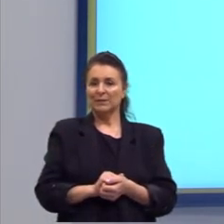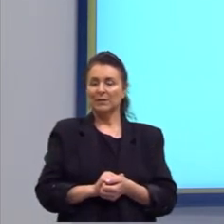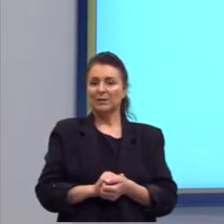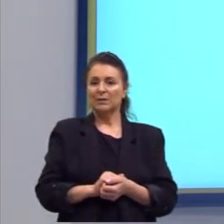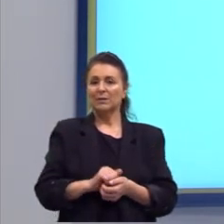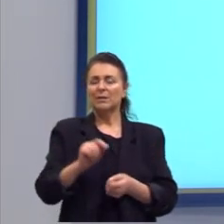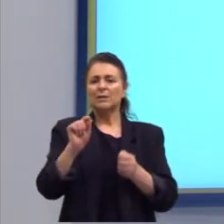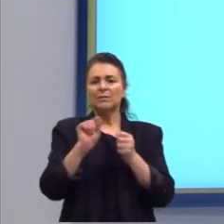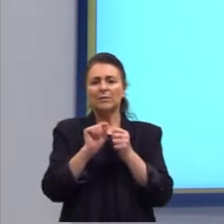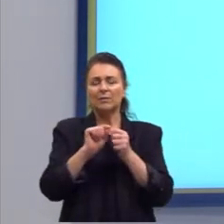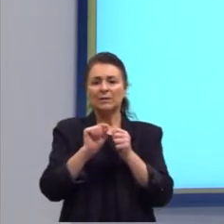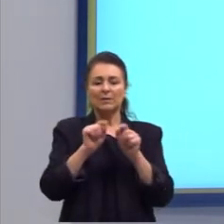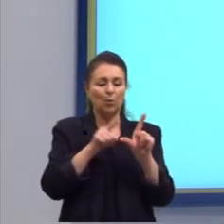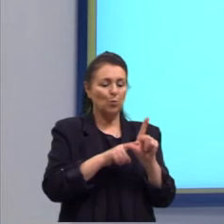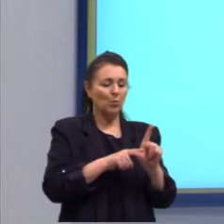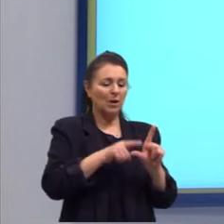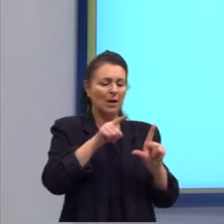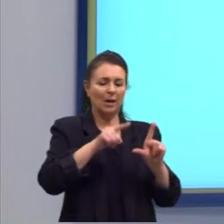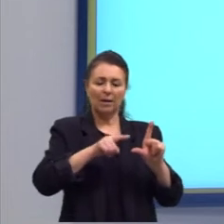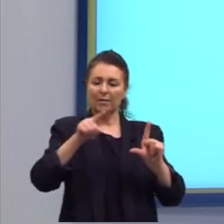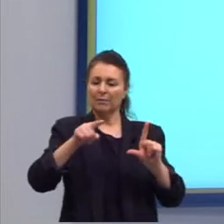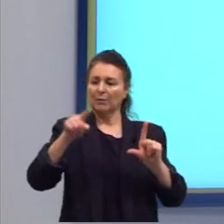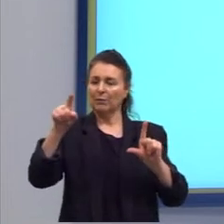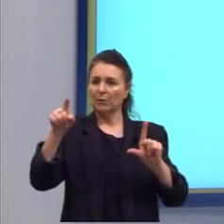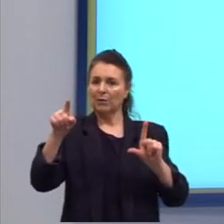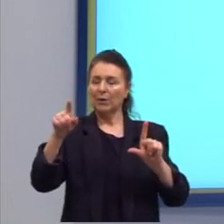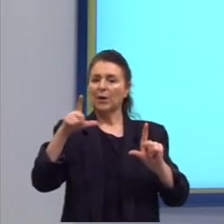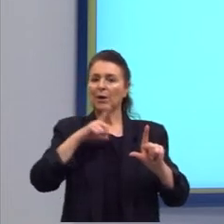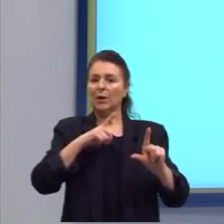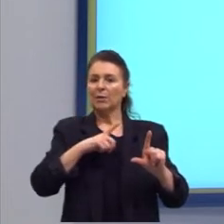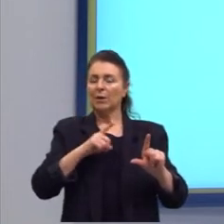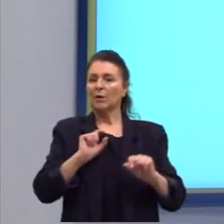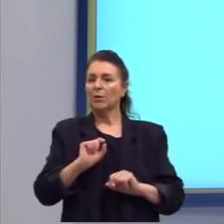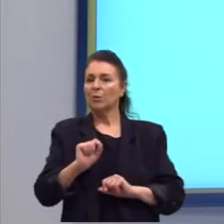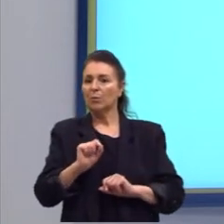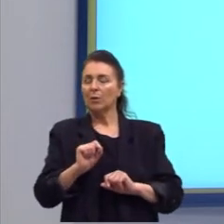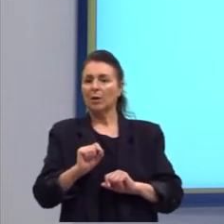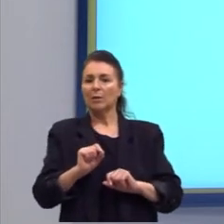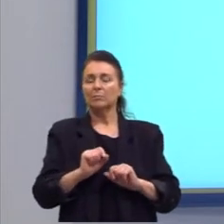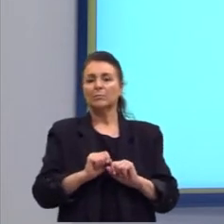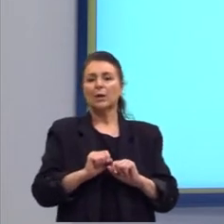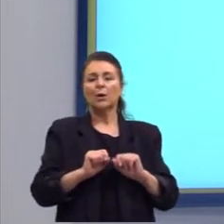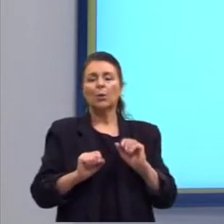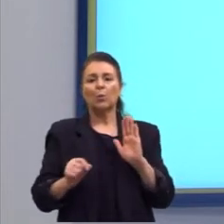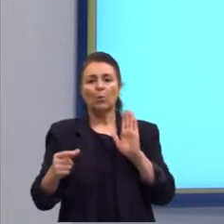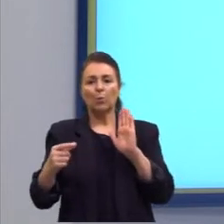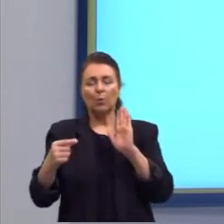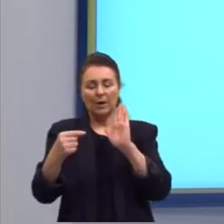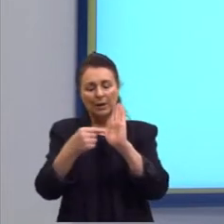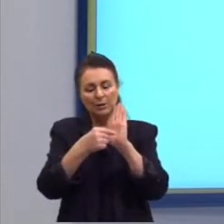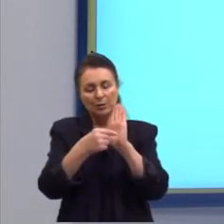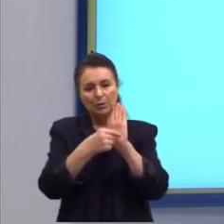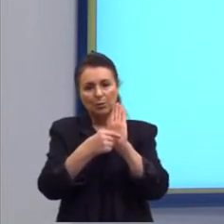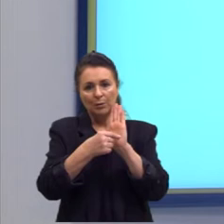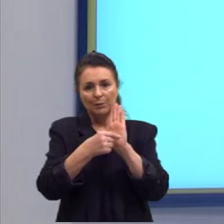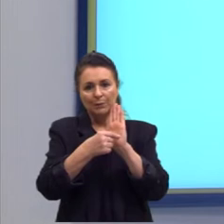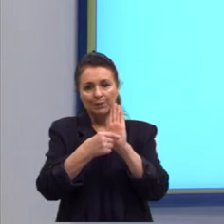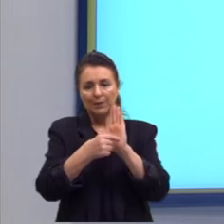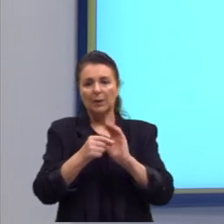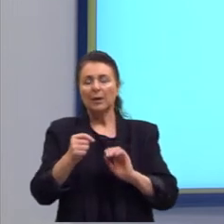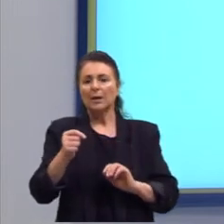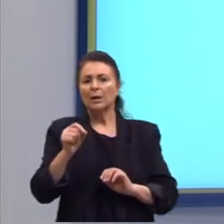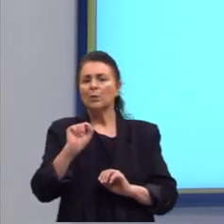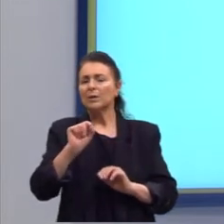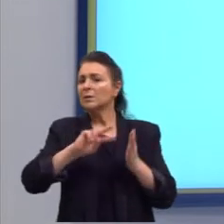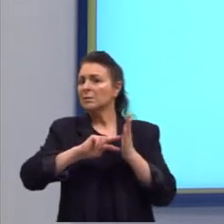Se a gente for então fazer um gráfico a gente tem então um resistor ôhmico que a gente chama tá o